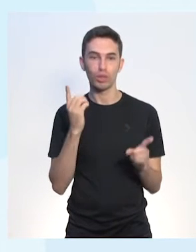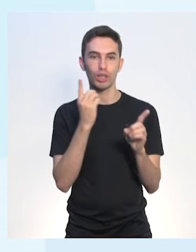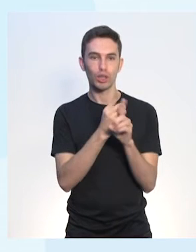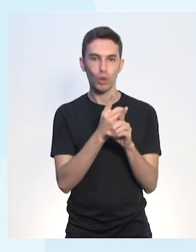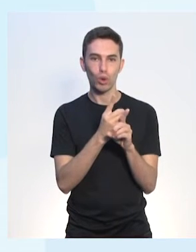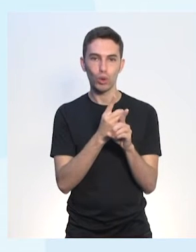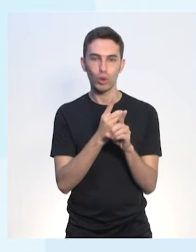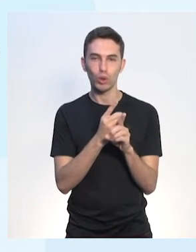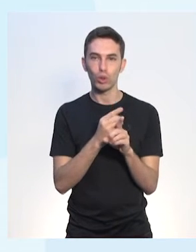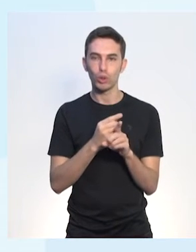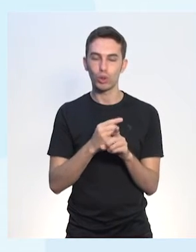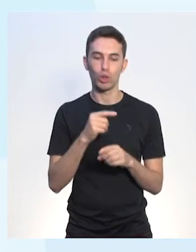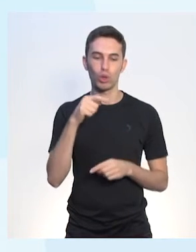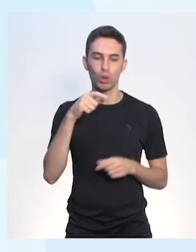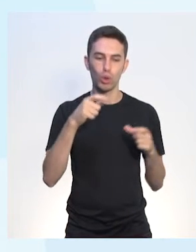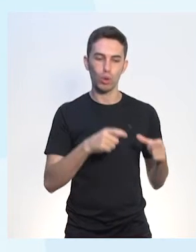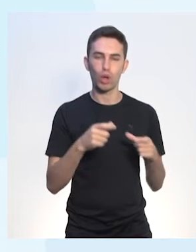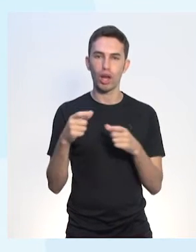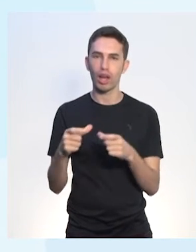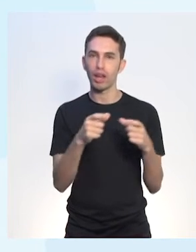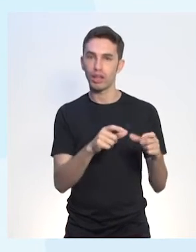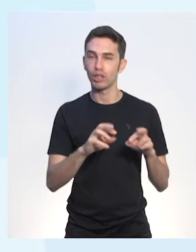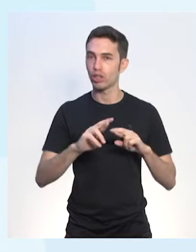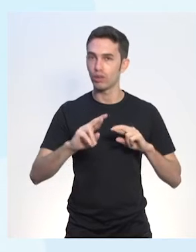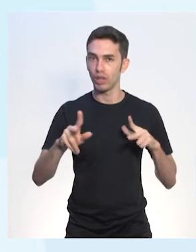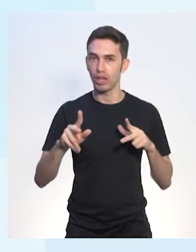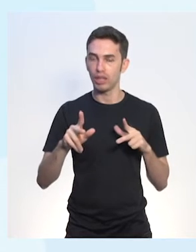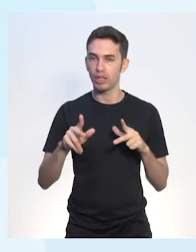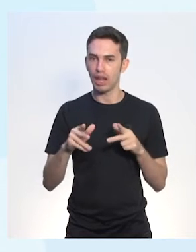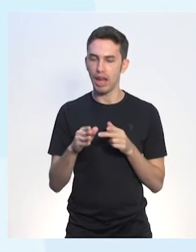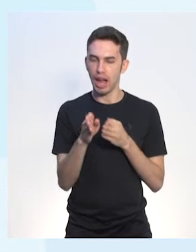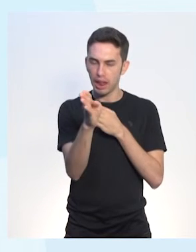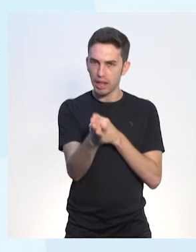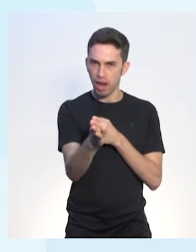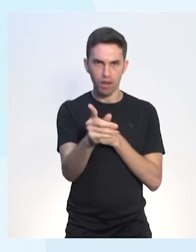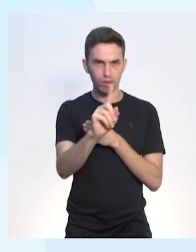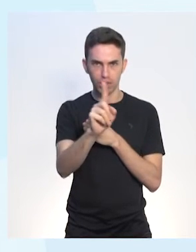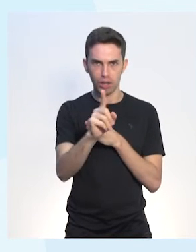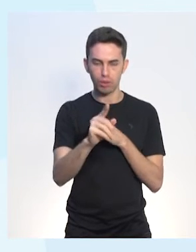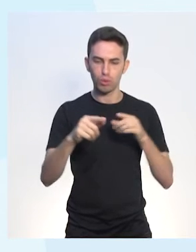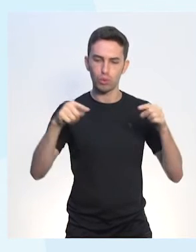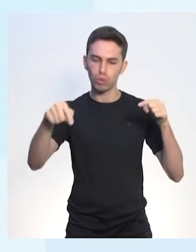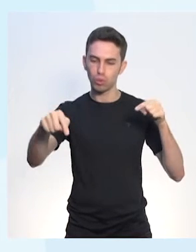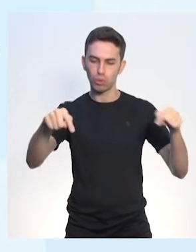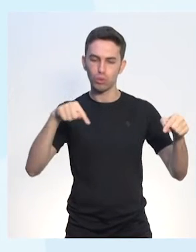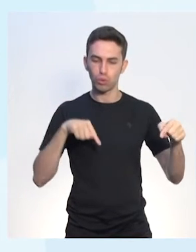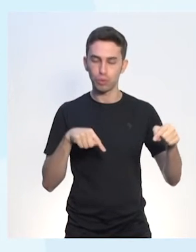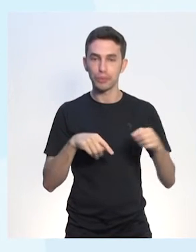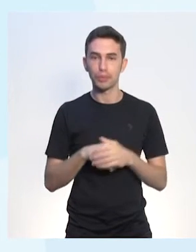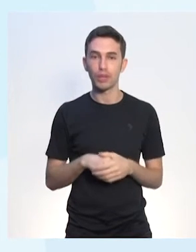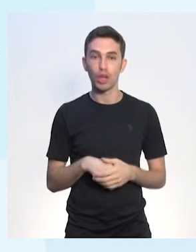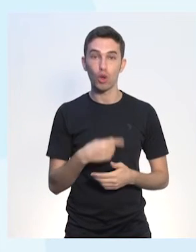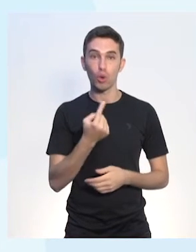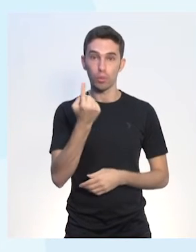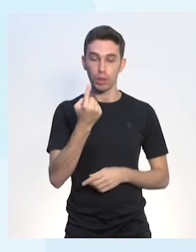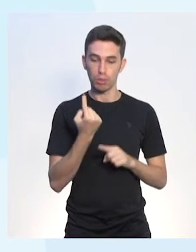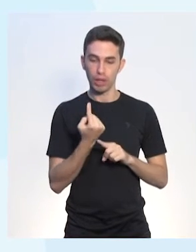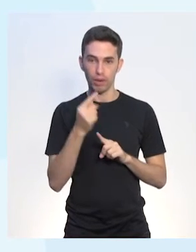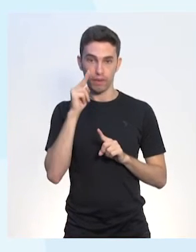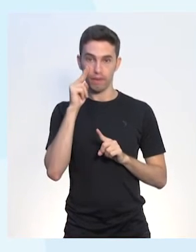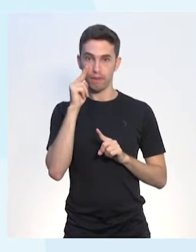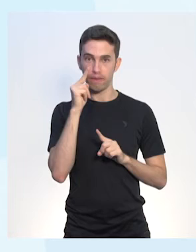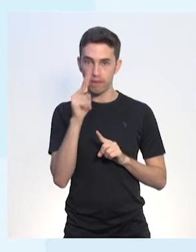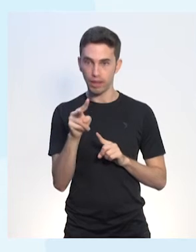pontos diferentes, não alinhados, de uma praça. O primeiro avista os outros